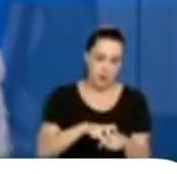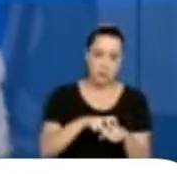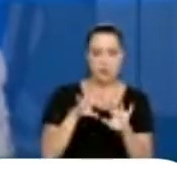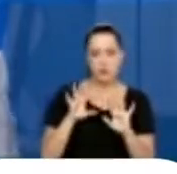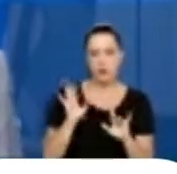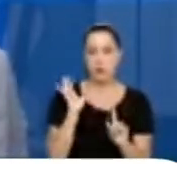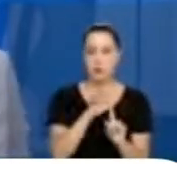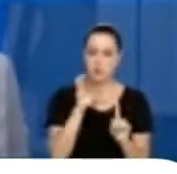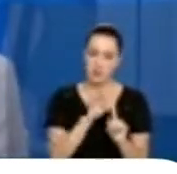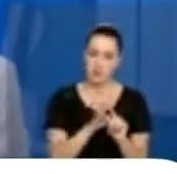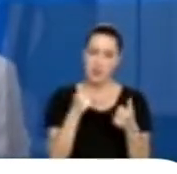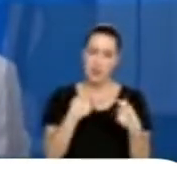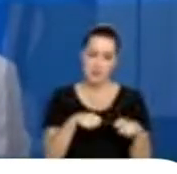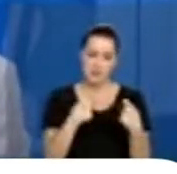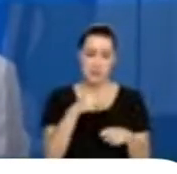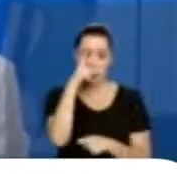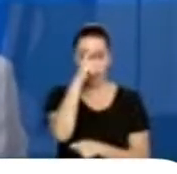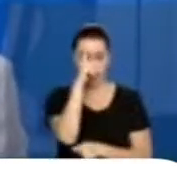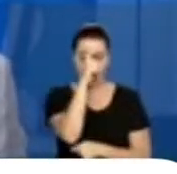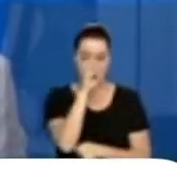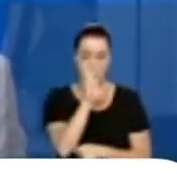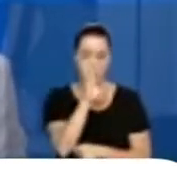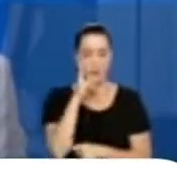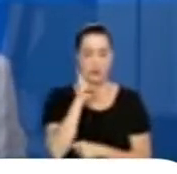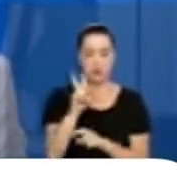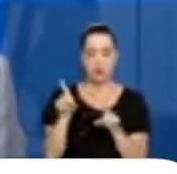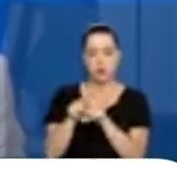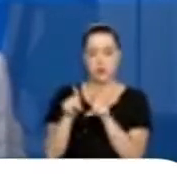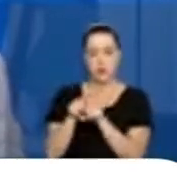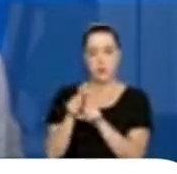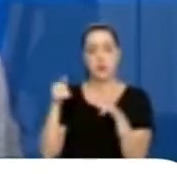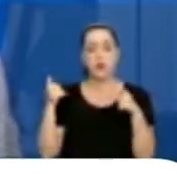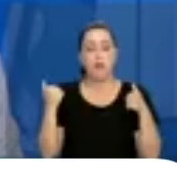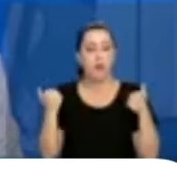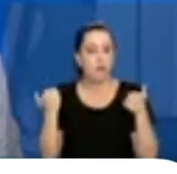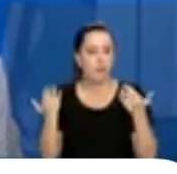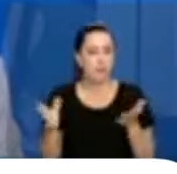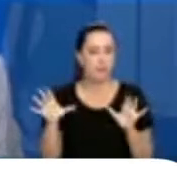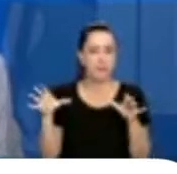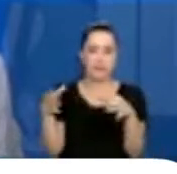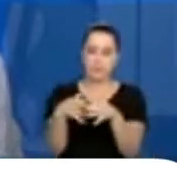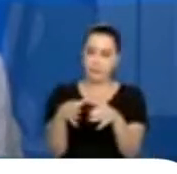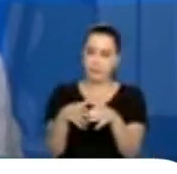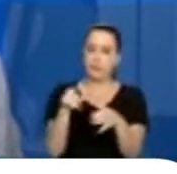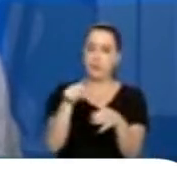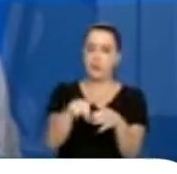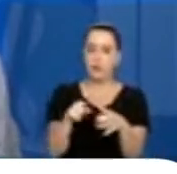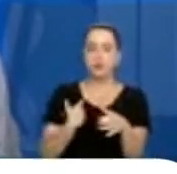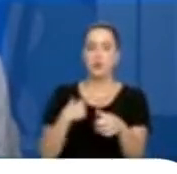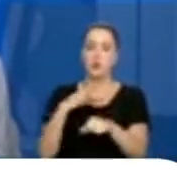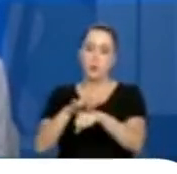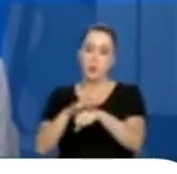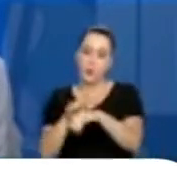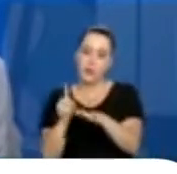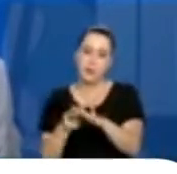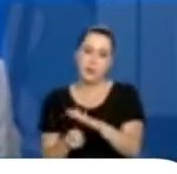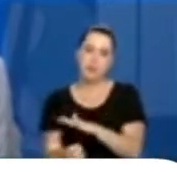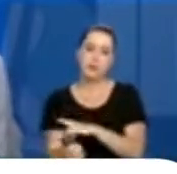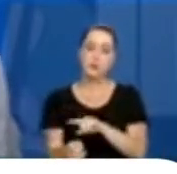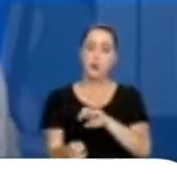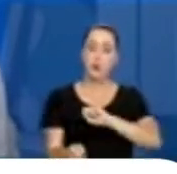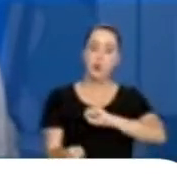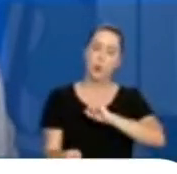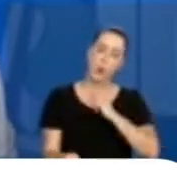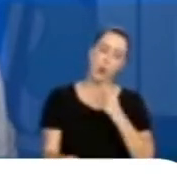a internação. E depois nós olhamos também quais são aqueles grupos que têm doenças crônicas ou